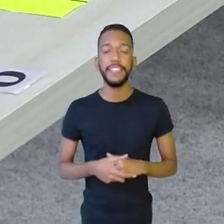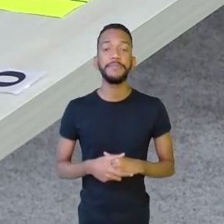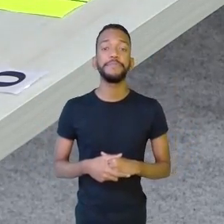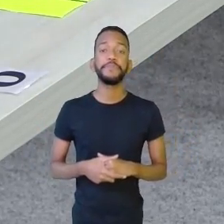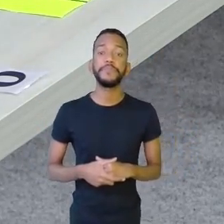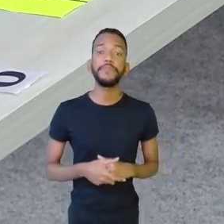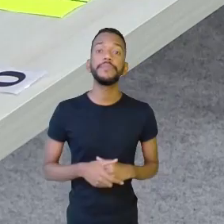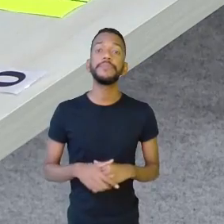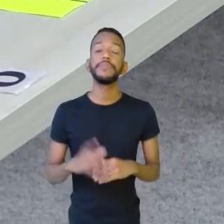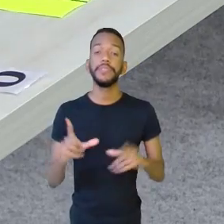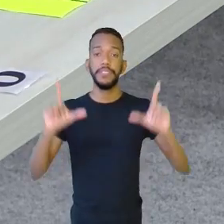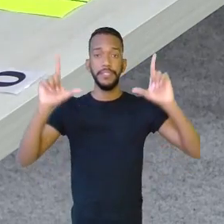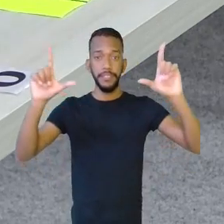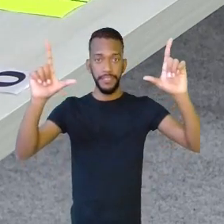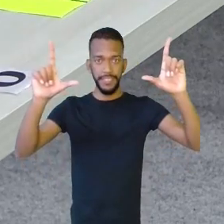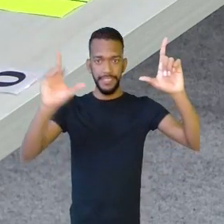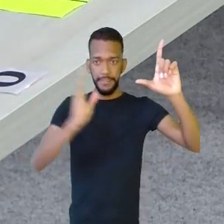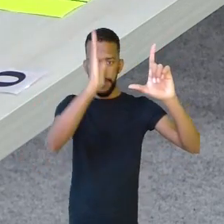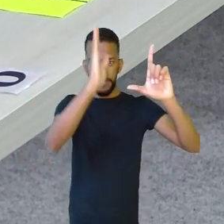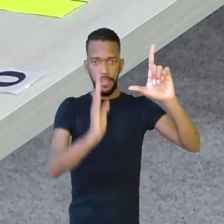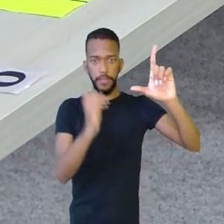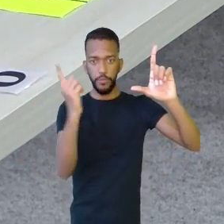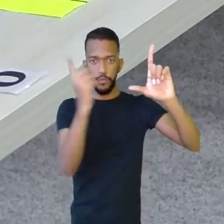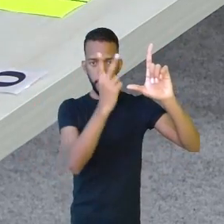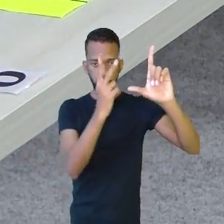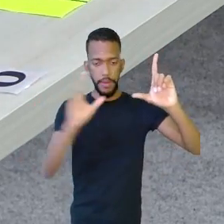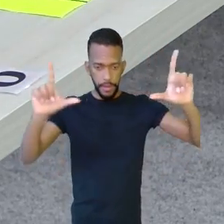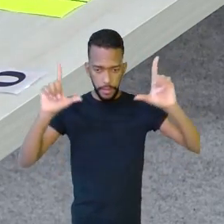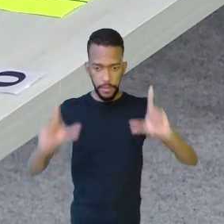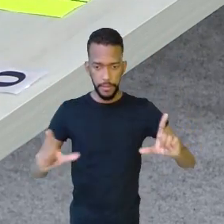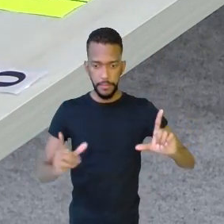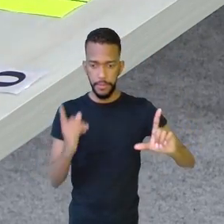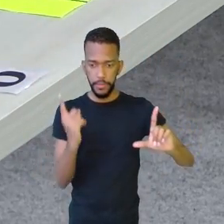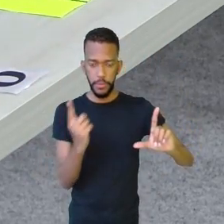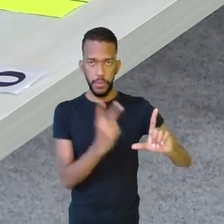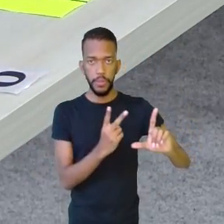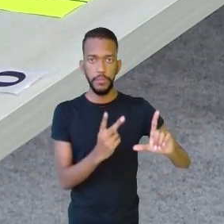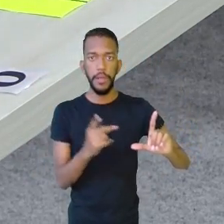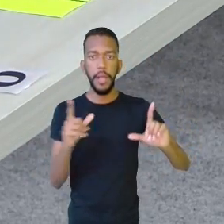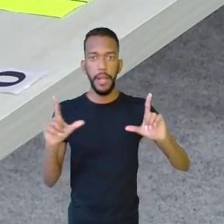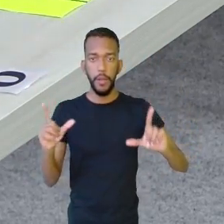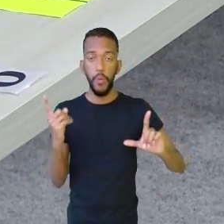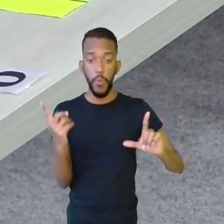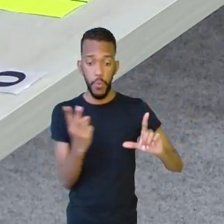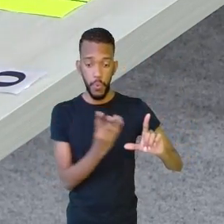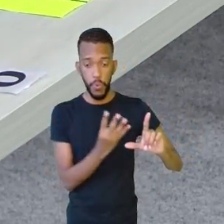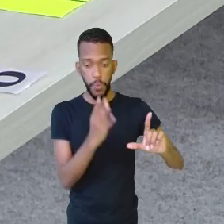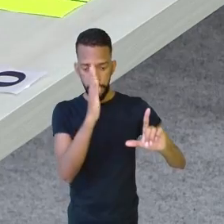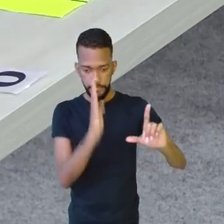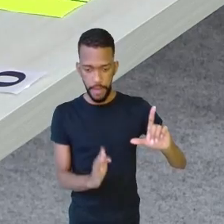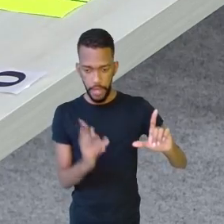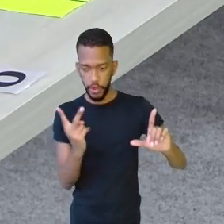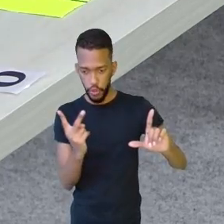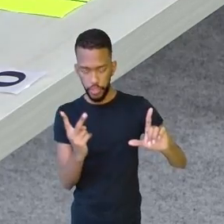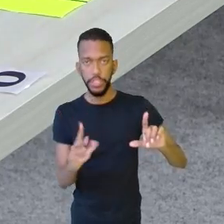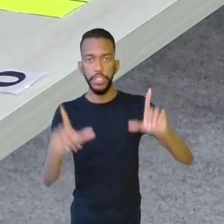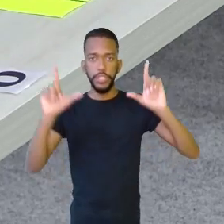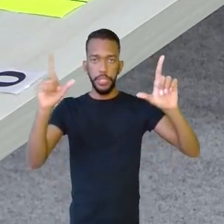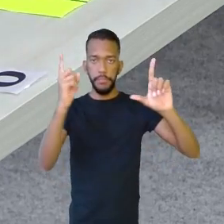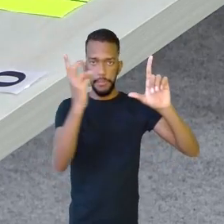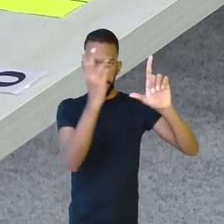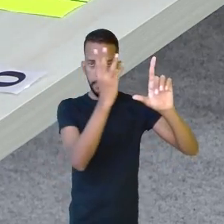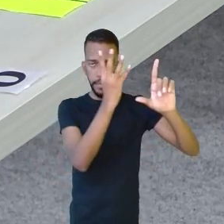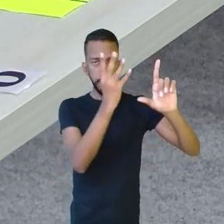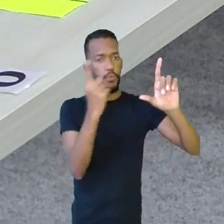2. E a metade aqui de 2 pedaços é 1 pedaço. Então, 1/2 está sendo equivalente, ou